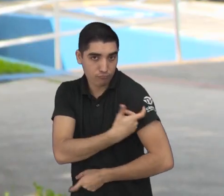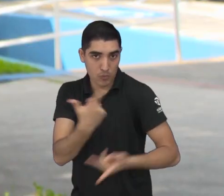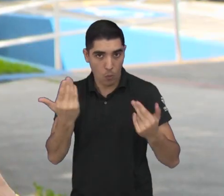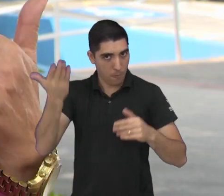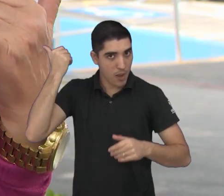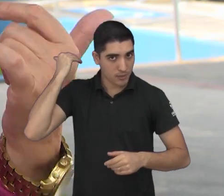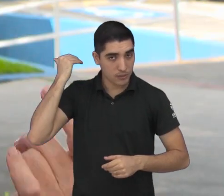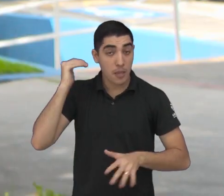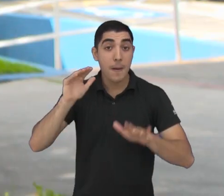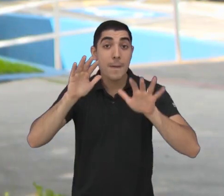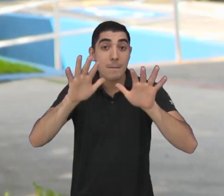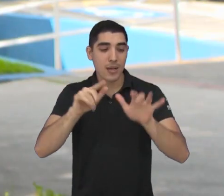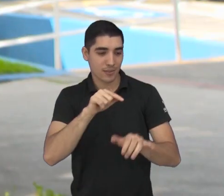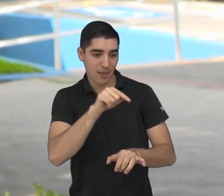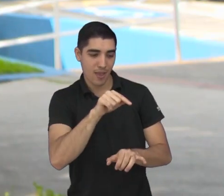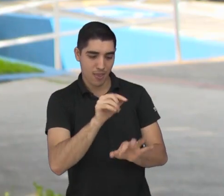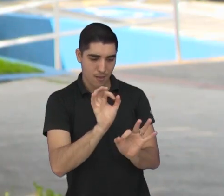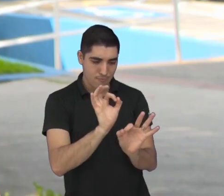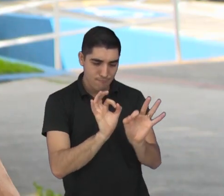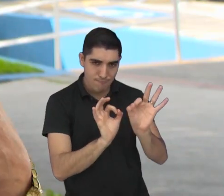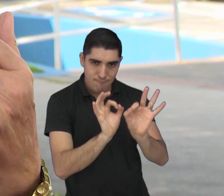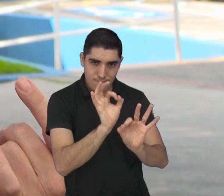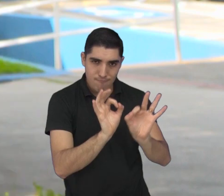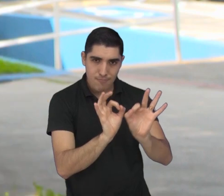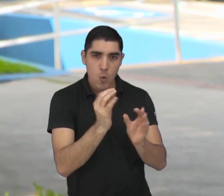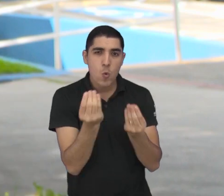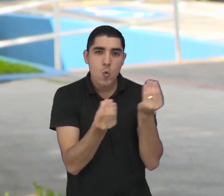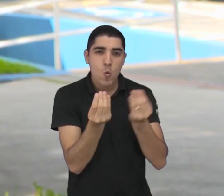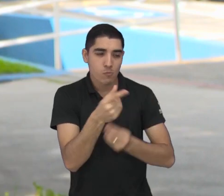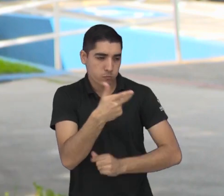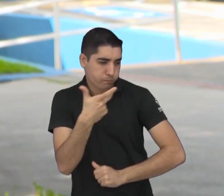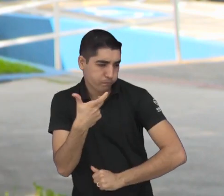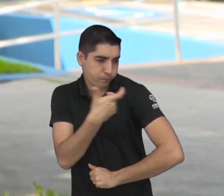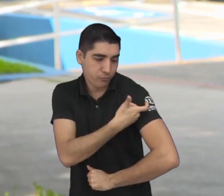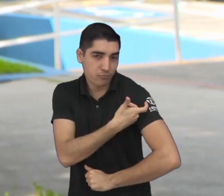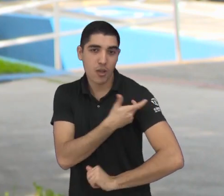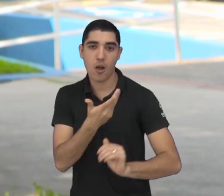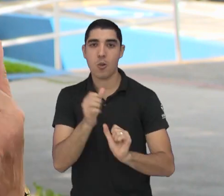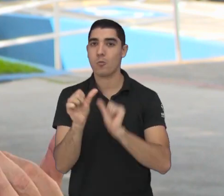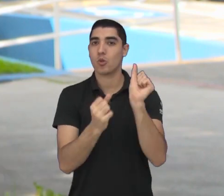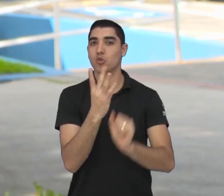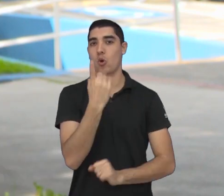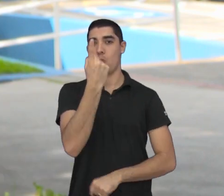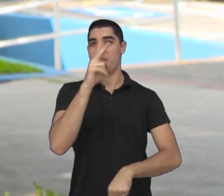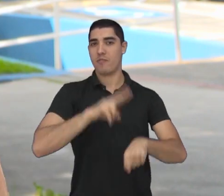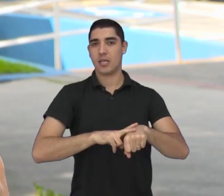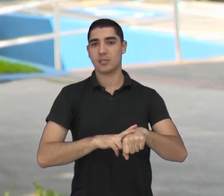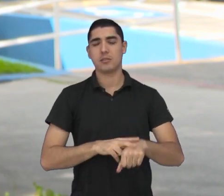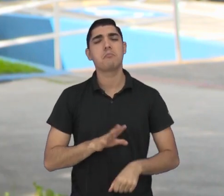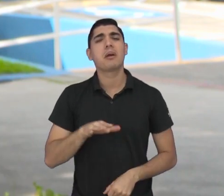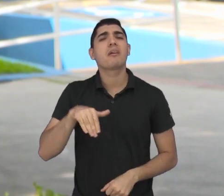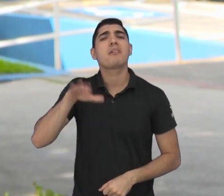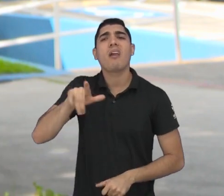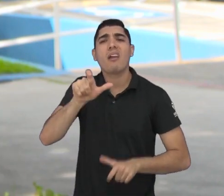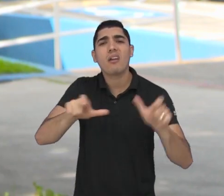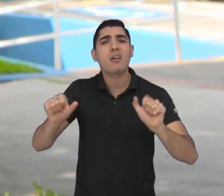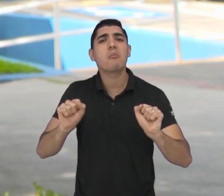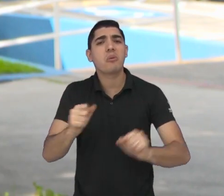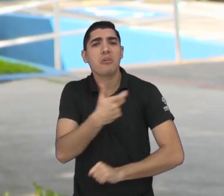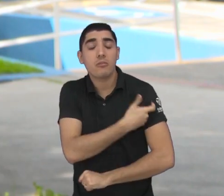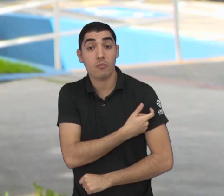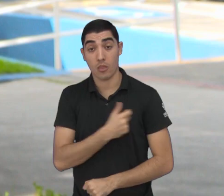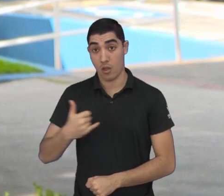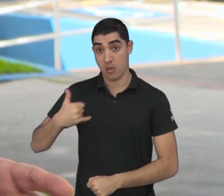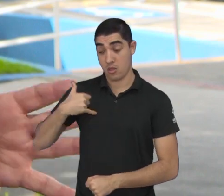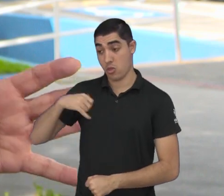vacina que a gente tinha na rede, só que a formulação dela, a jeito de aplicar o calendário dela, entrou como uma dose. Para